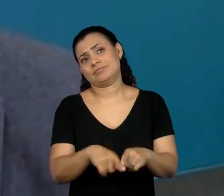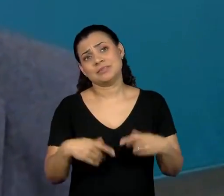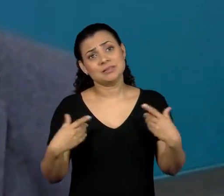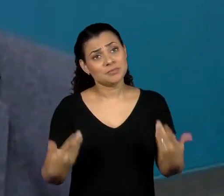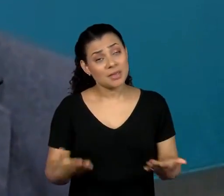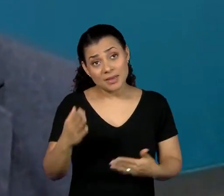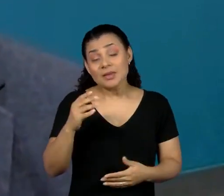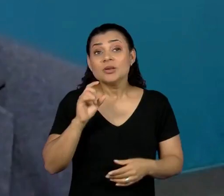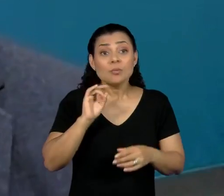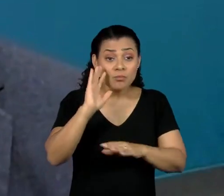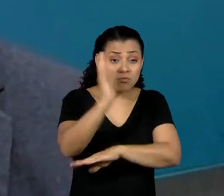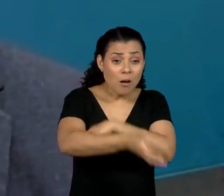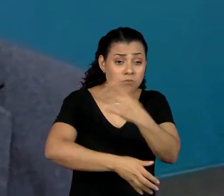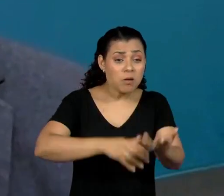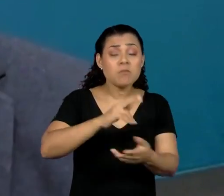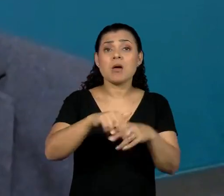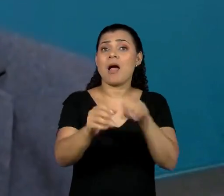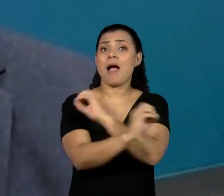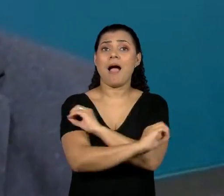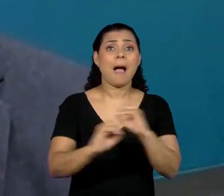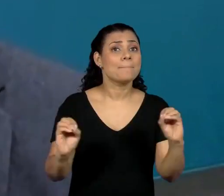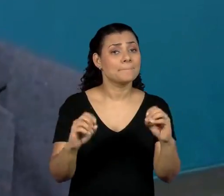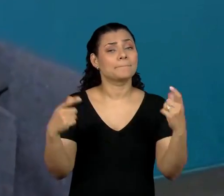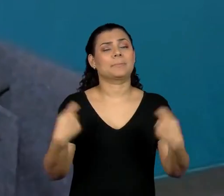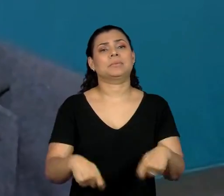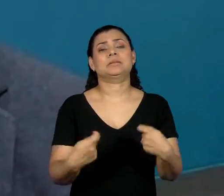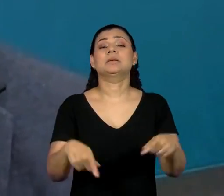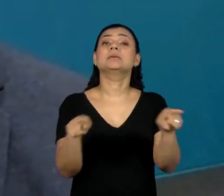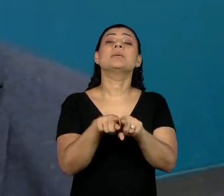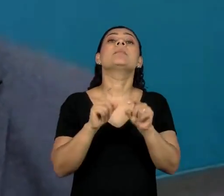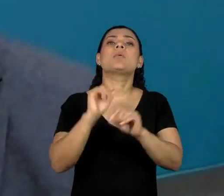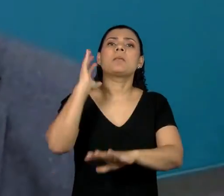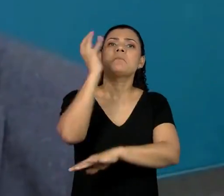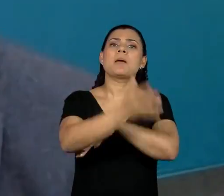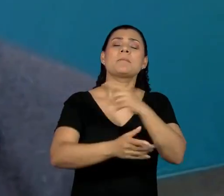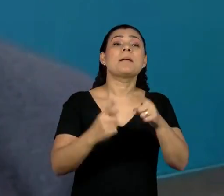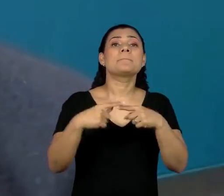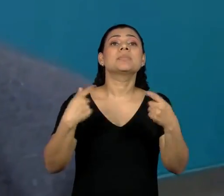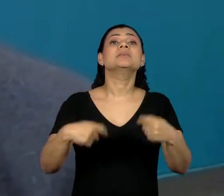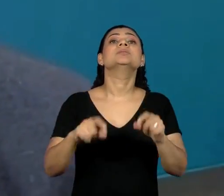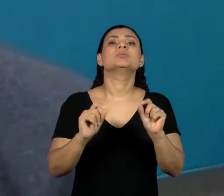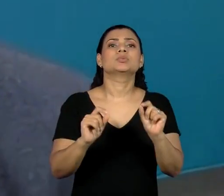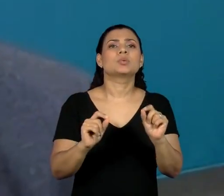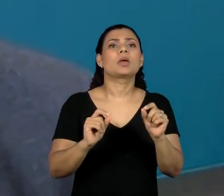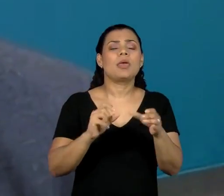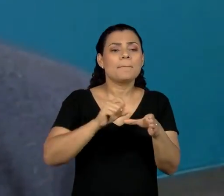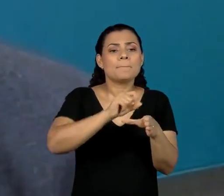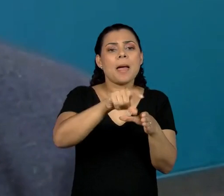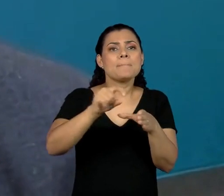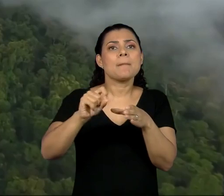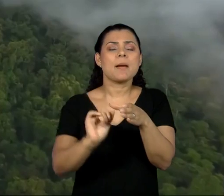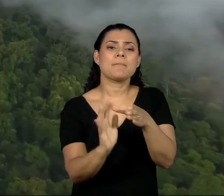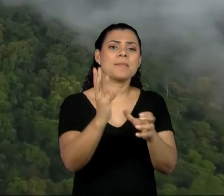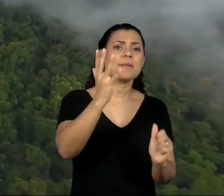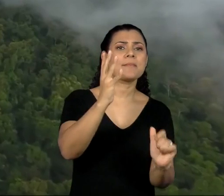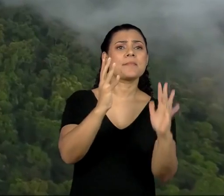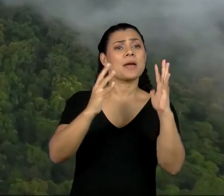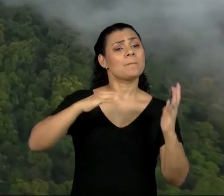não apenas acabar com o desmatamento, mas reverter o desmatamento. A gente precisa recuperar áreas de florestas ao redor do